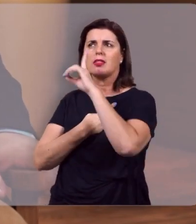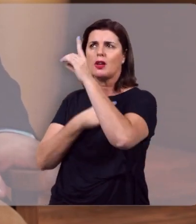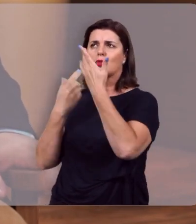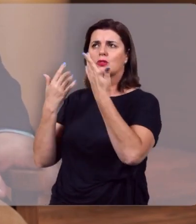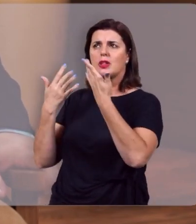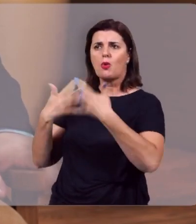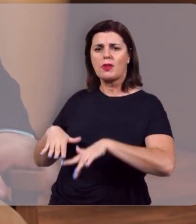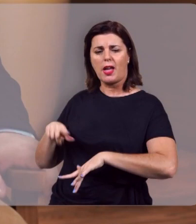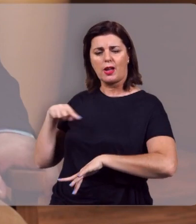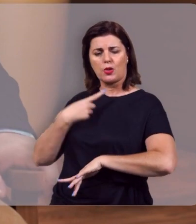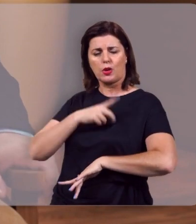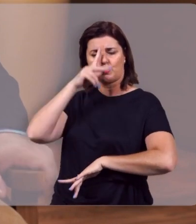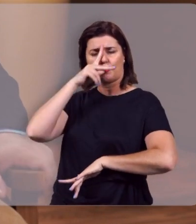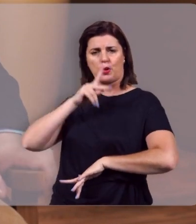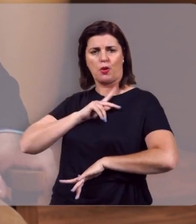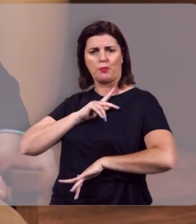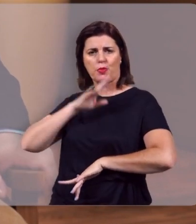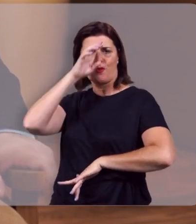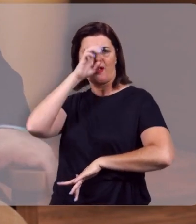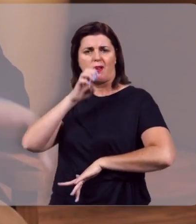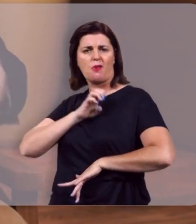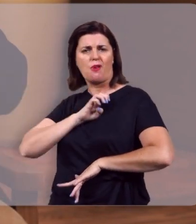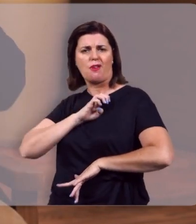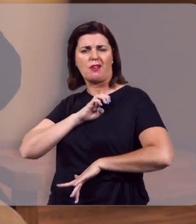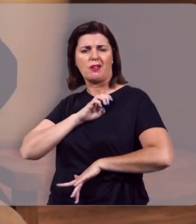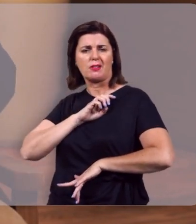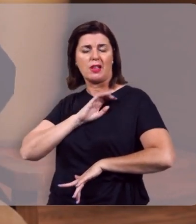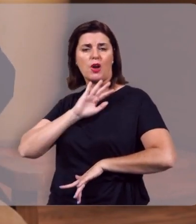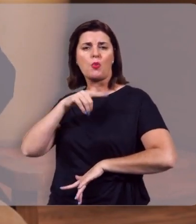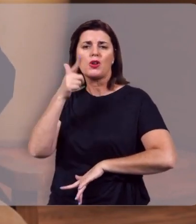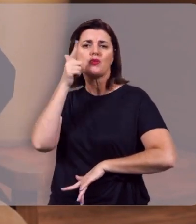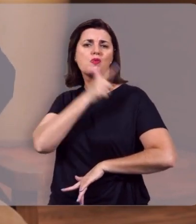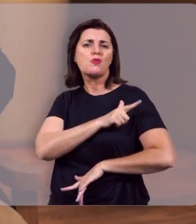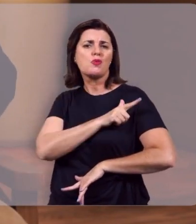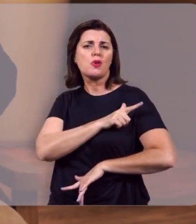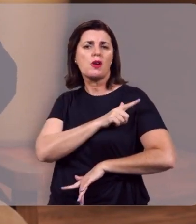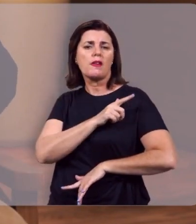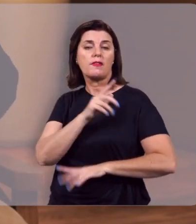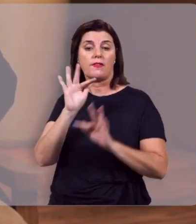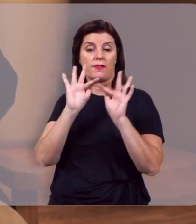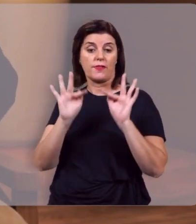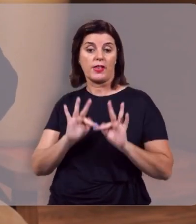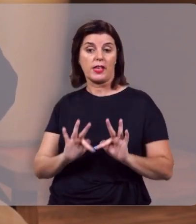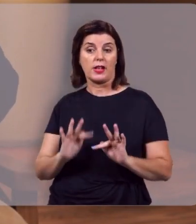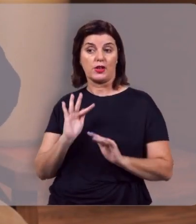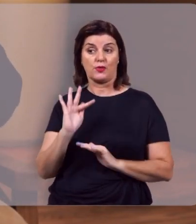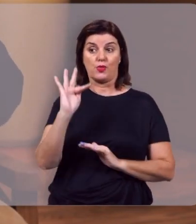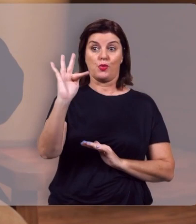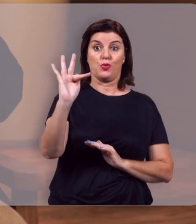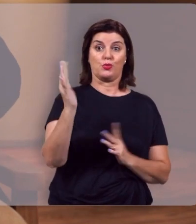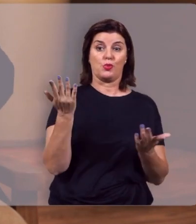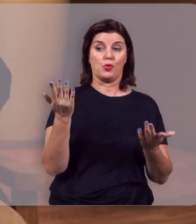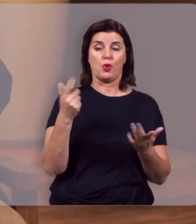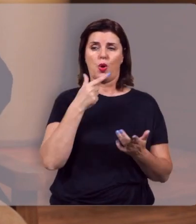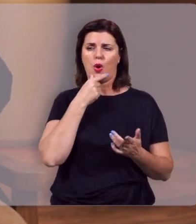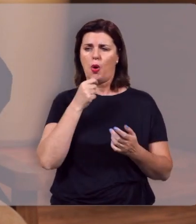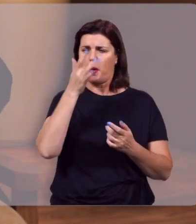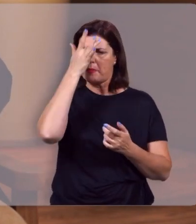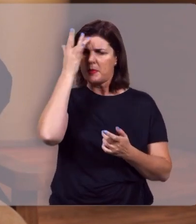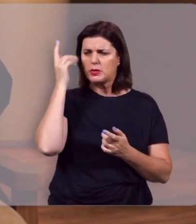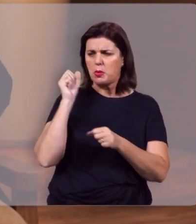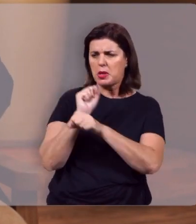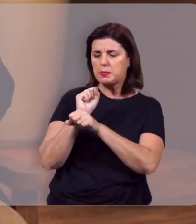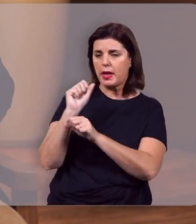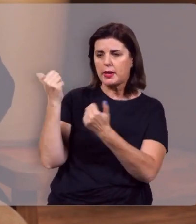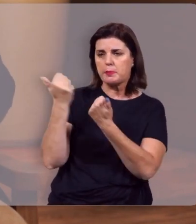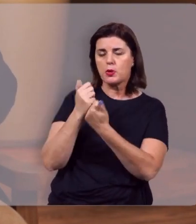por causa do nosso próprio desempenho. E que quando não alcançarmos o êxito anelado ou aquilo que os homens esperam